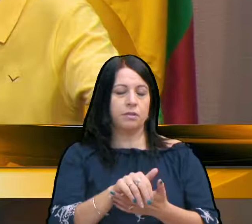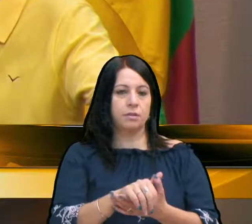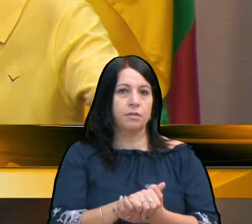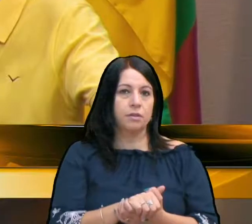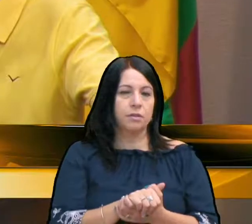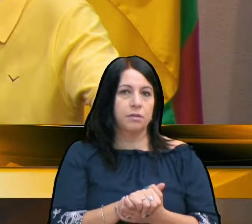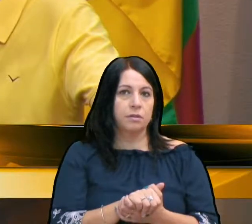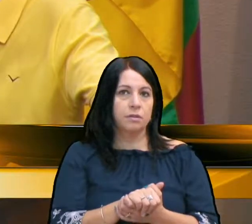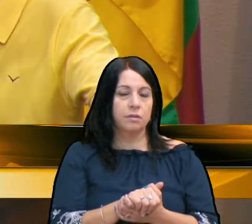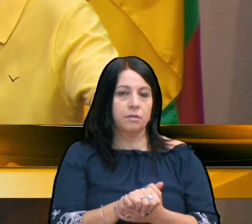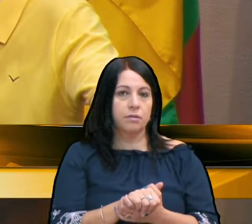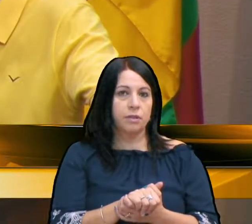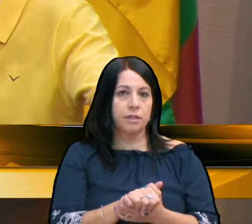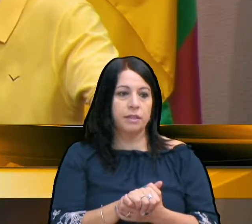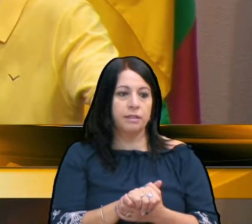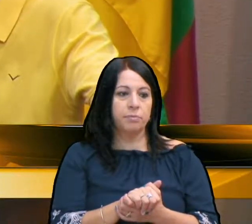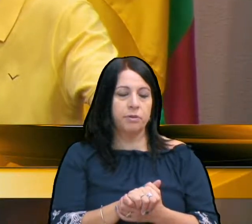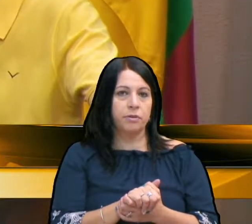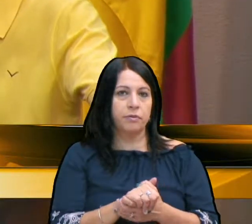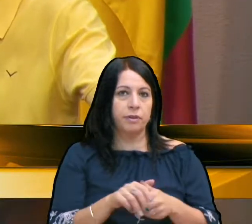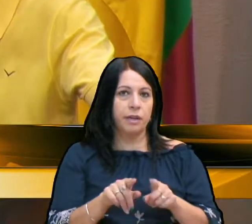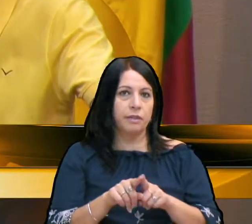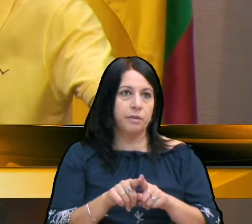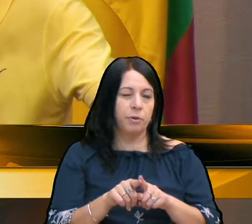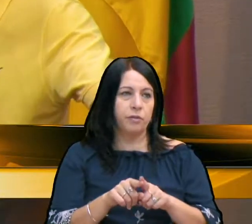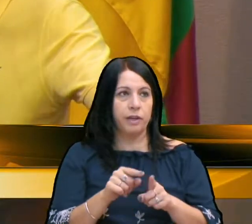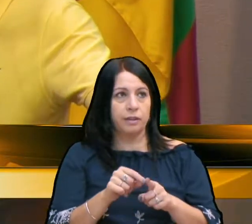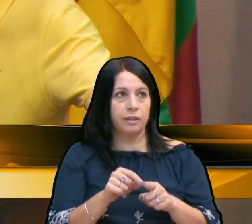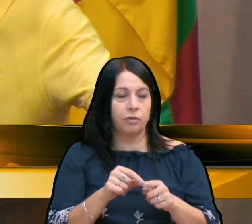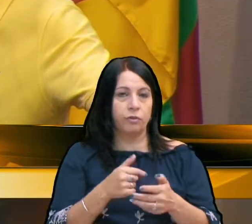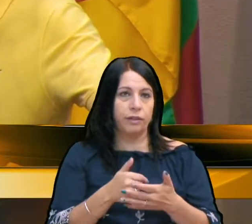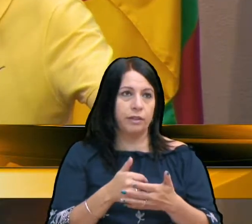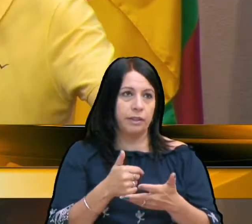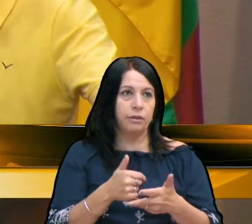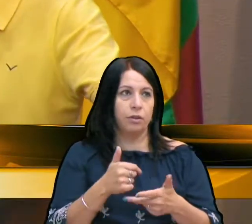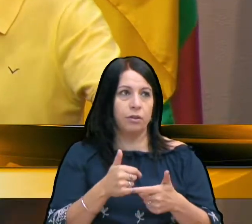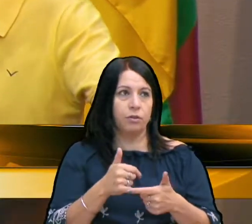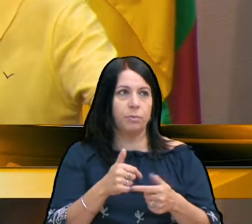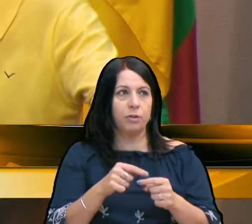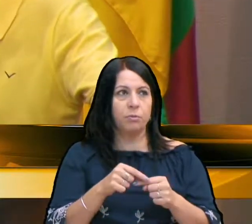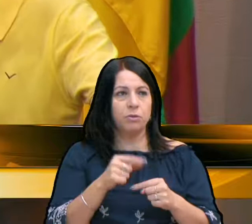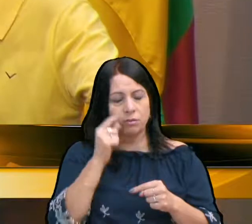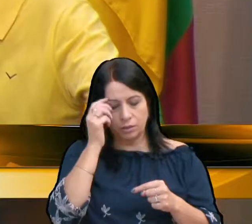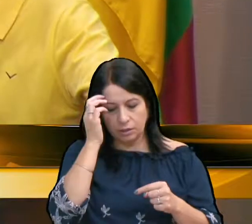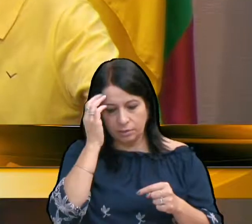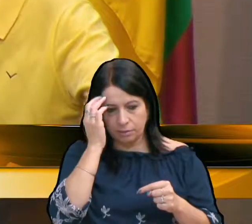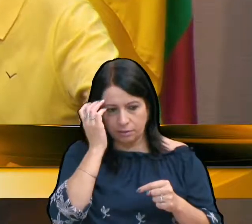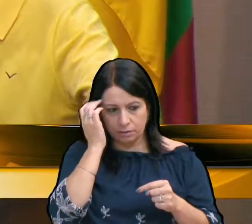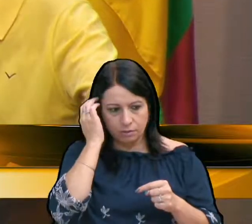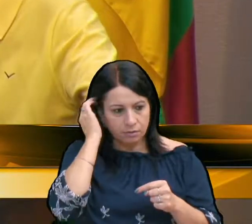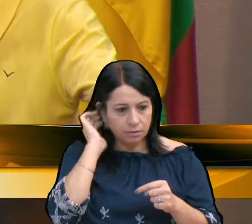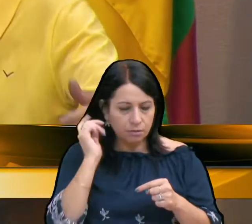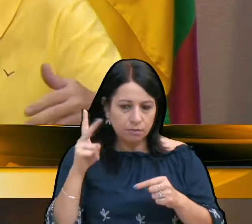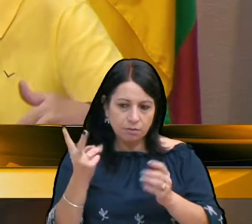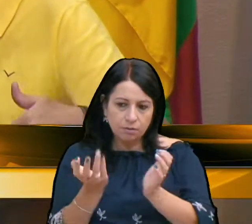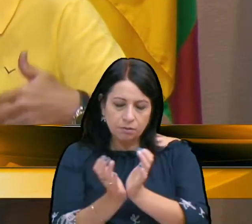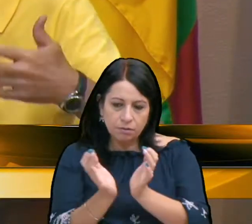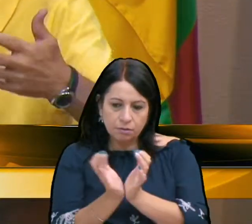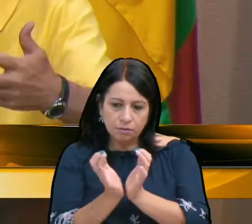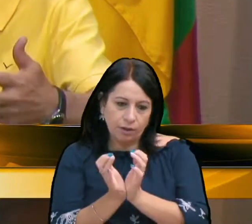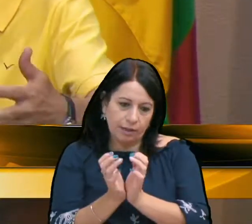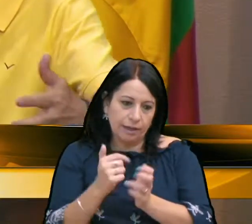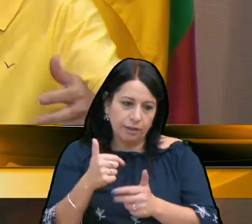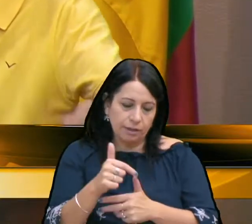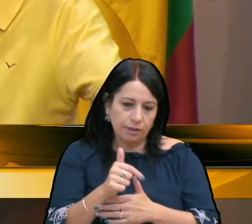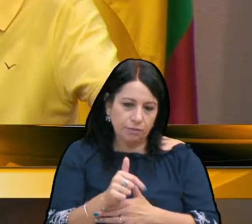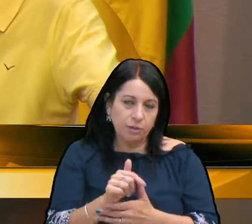credibilidade na cidade para capitanear esse evento, olhando para trás quando ela vê duas colegas que vão ter que